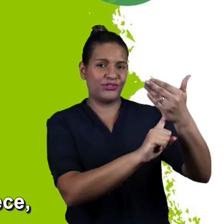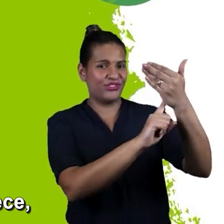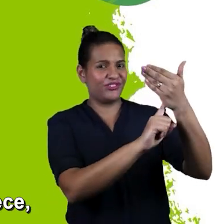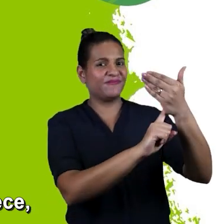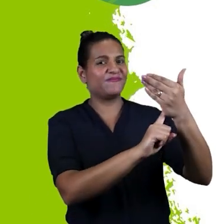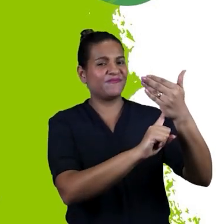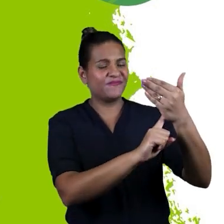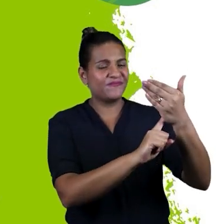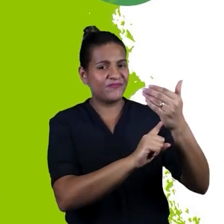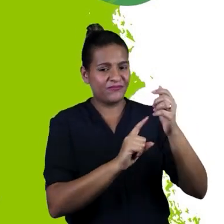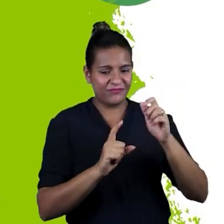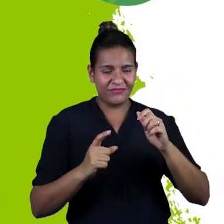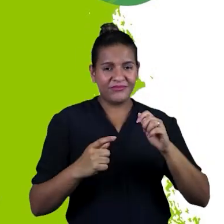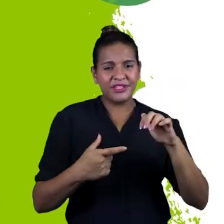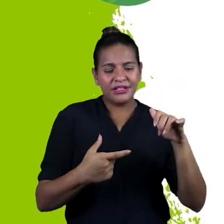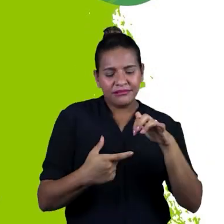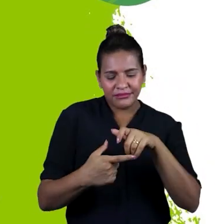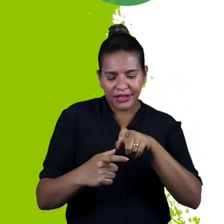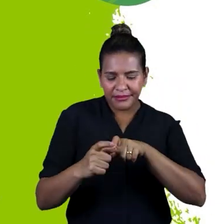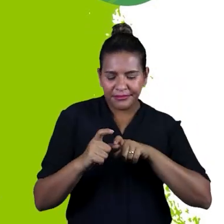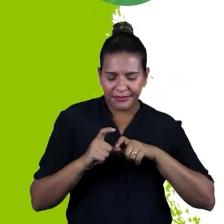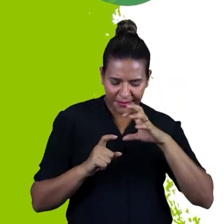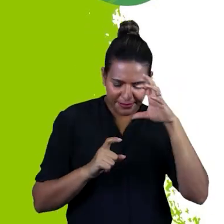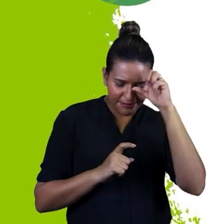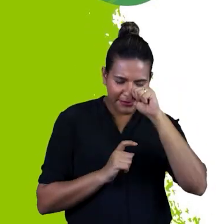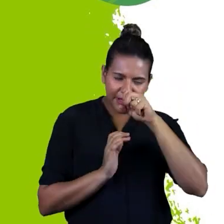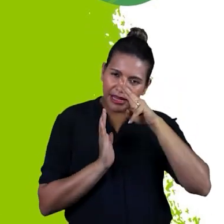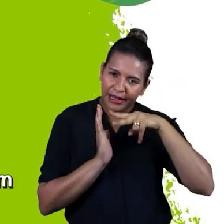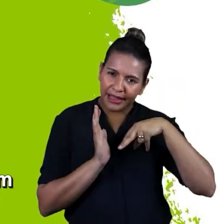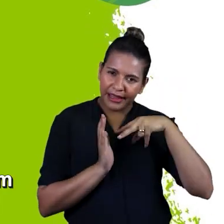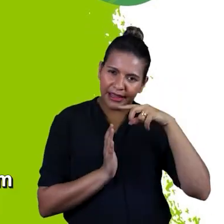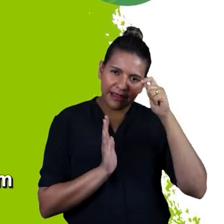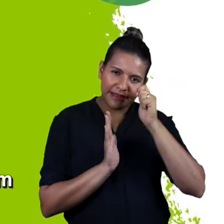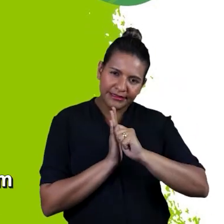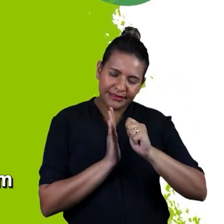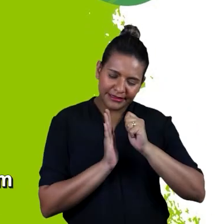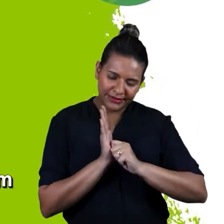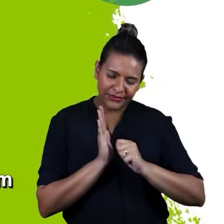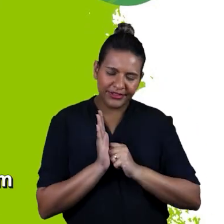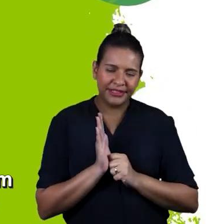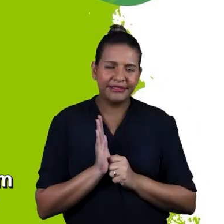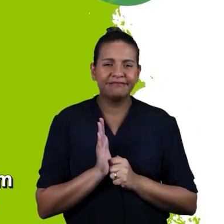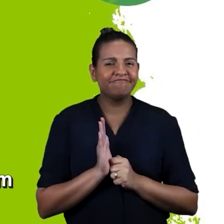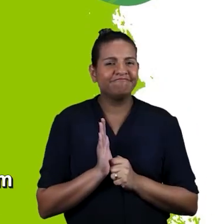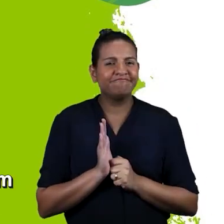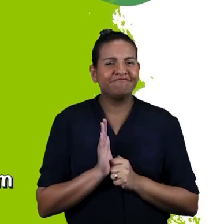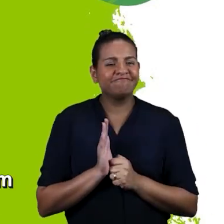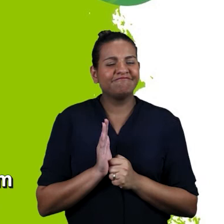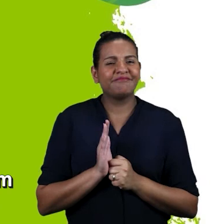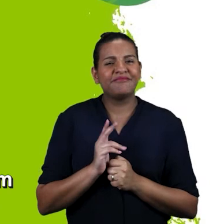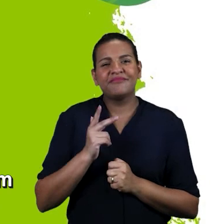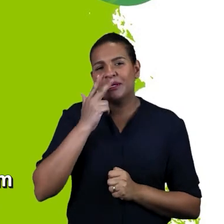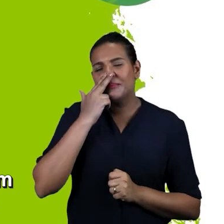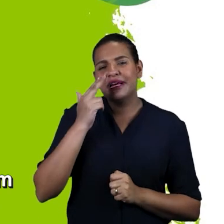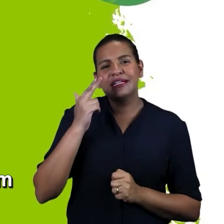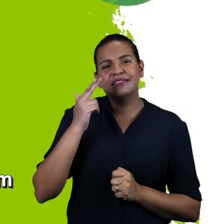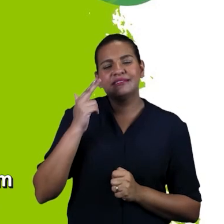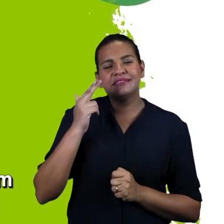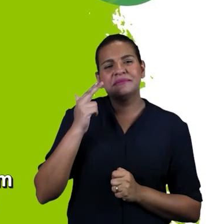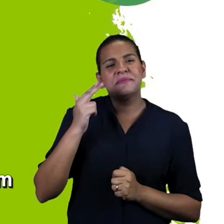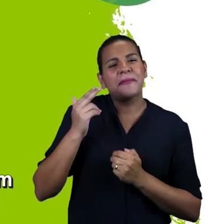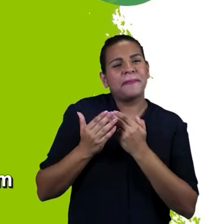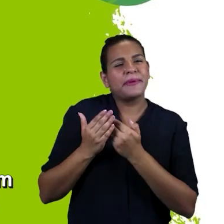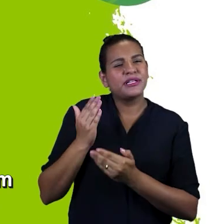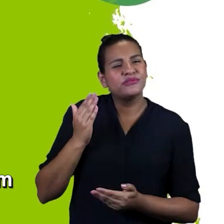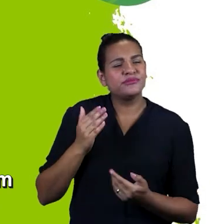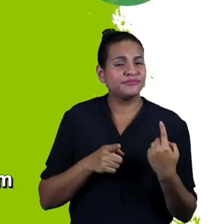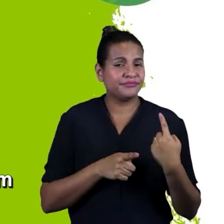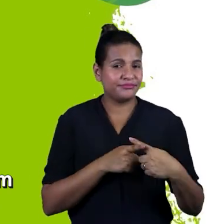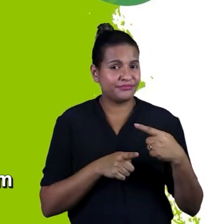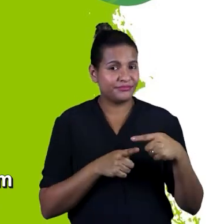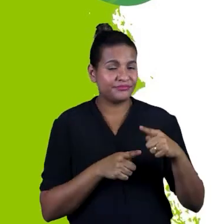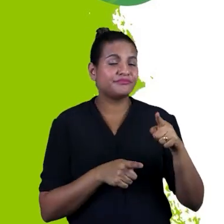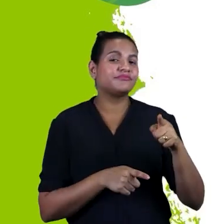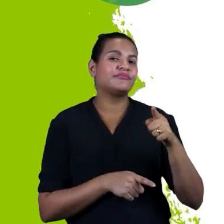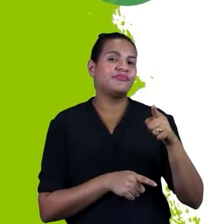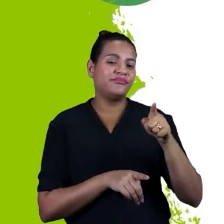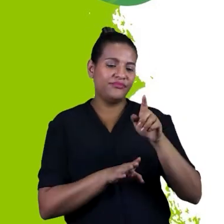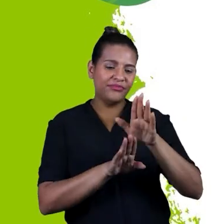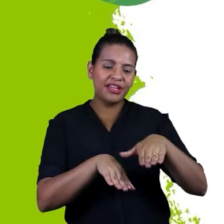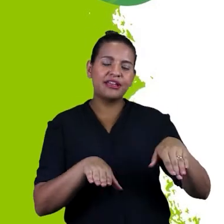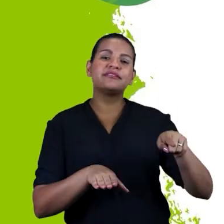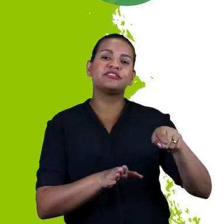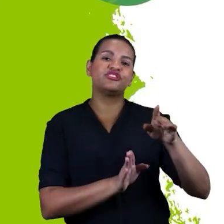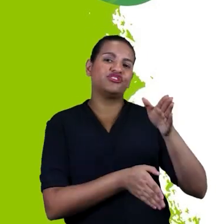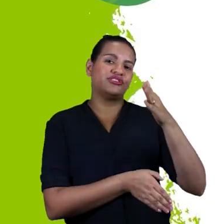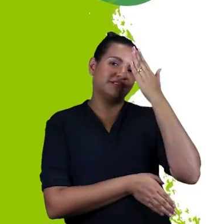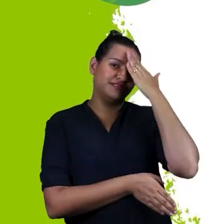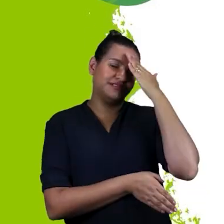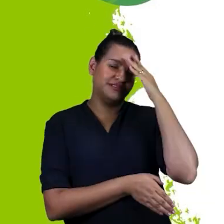gente conhece, né, de aprender a ler e escrever. Porque muitas crianças já sabem colocar um vídeo no YouTube e